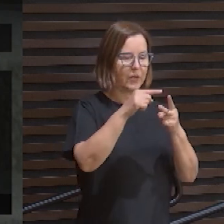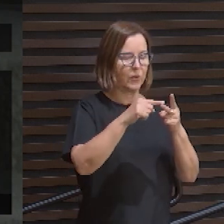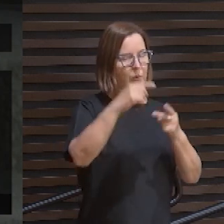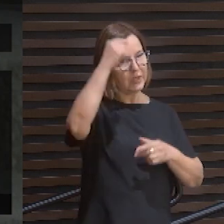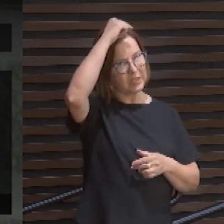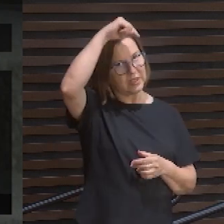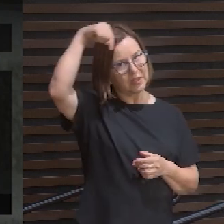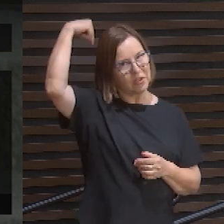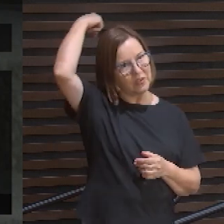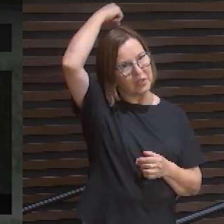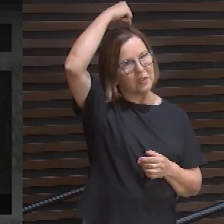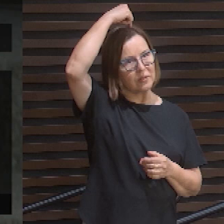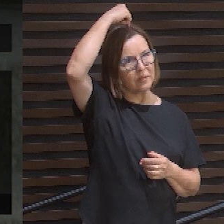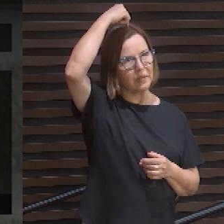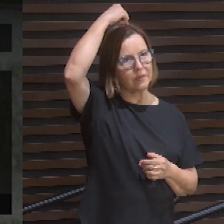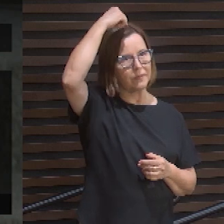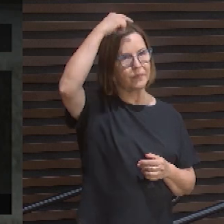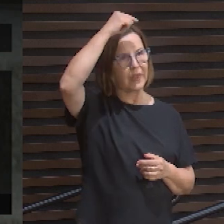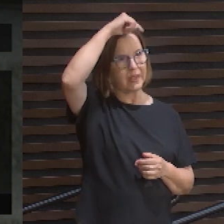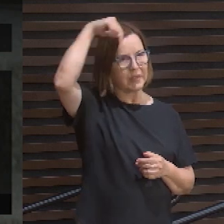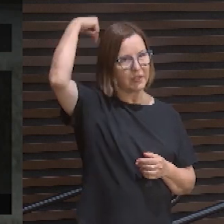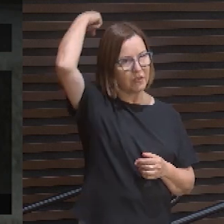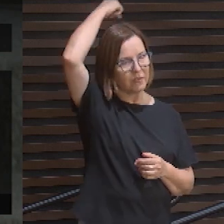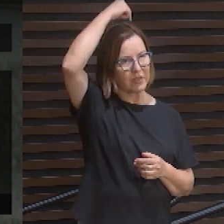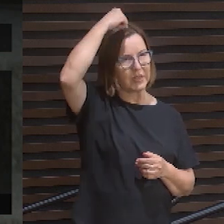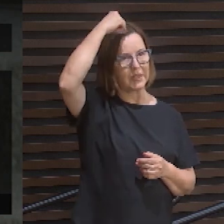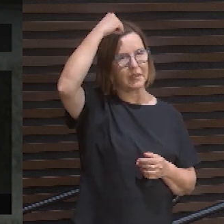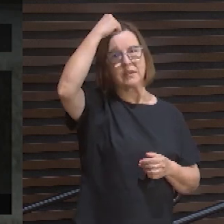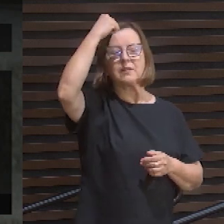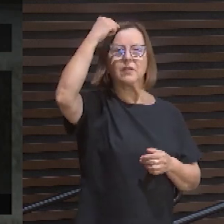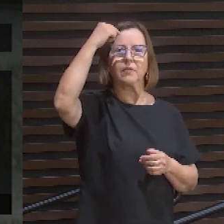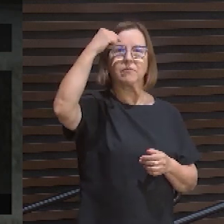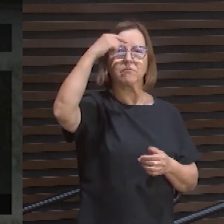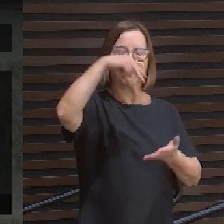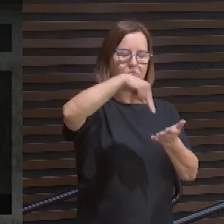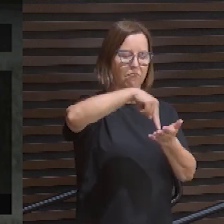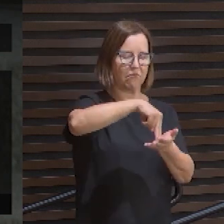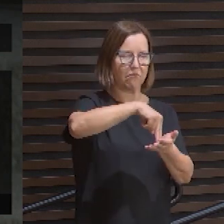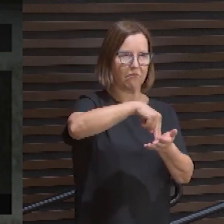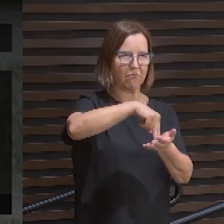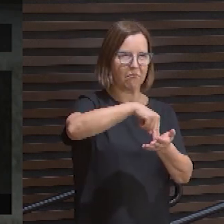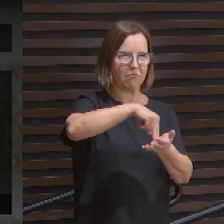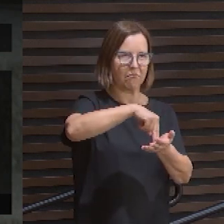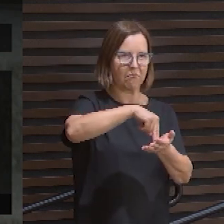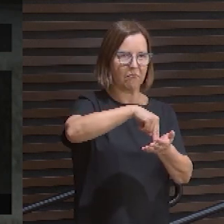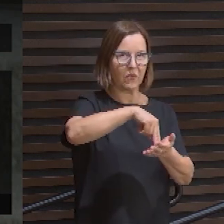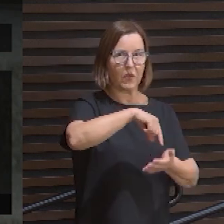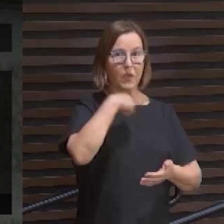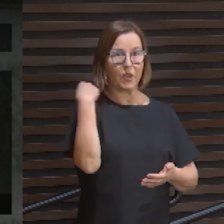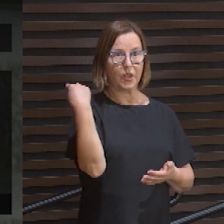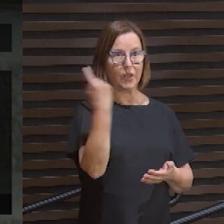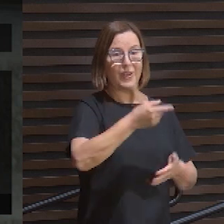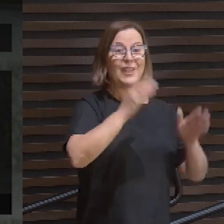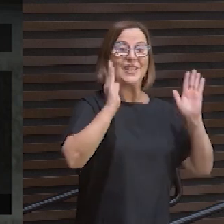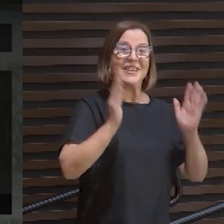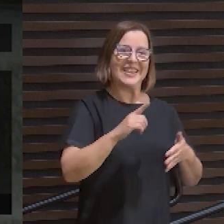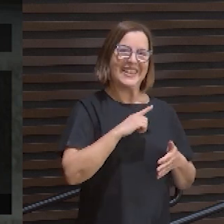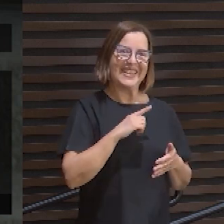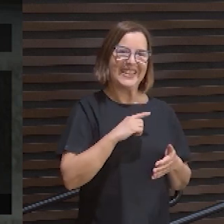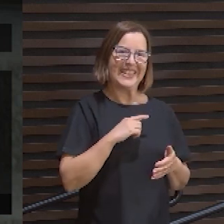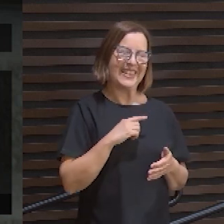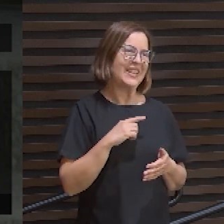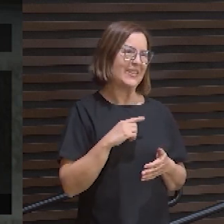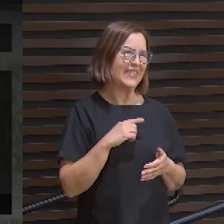santificações. A santificação posicional, que nós já a temos em